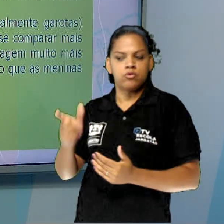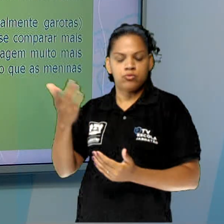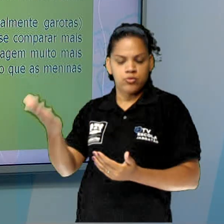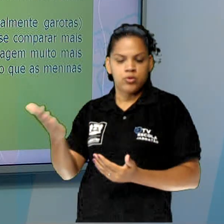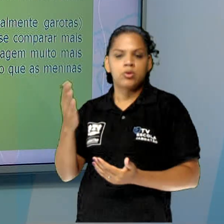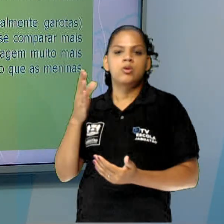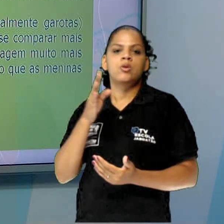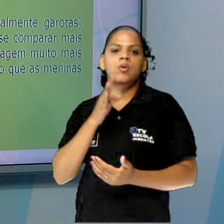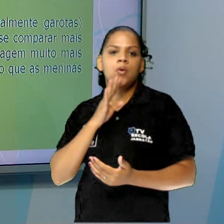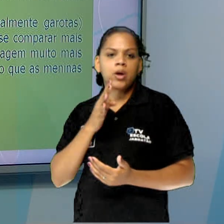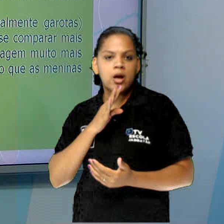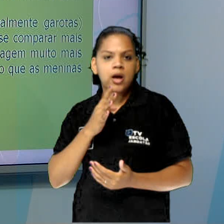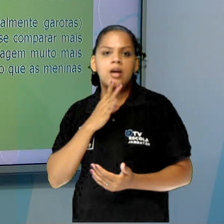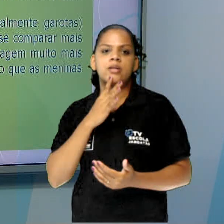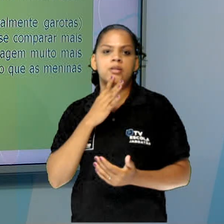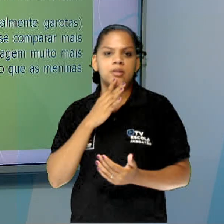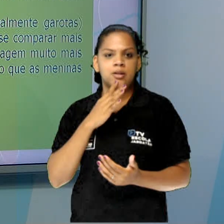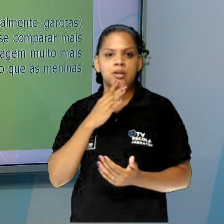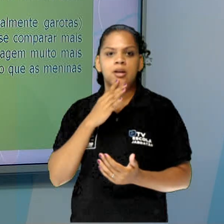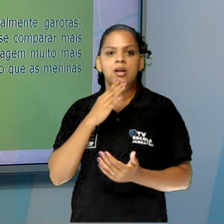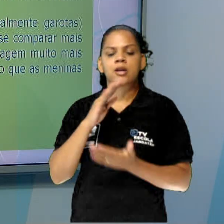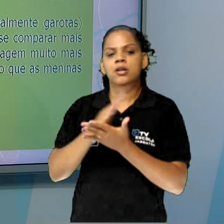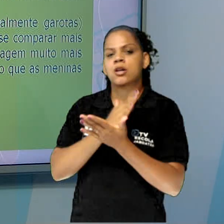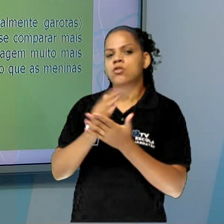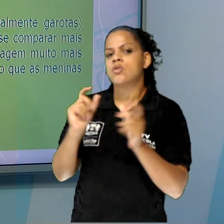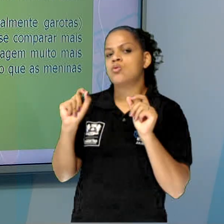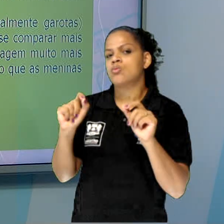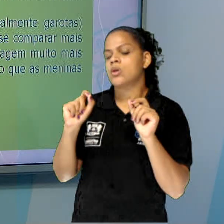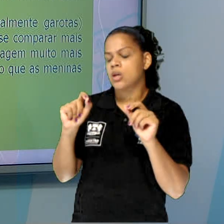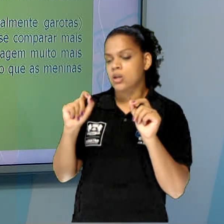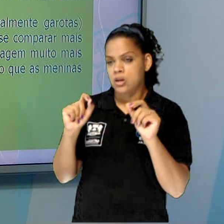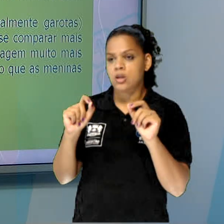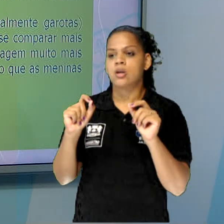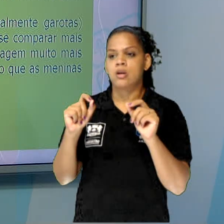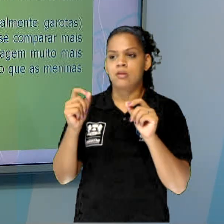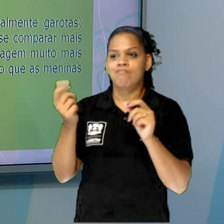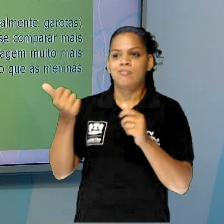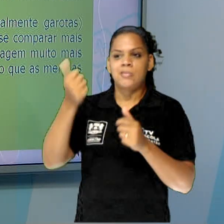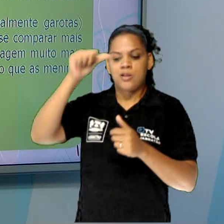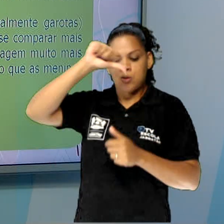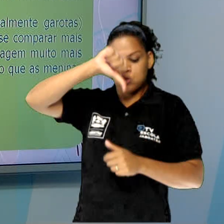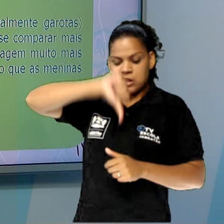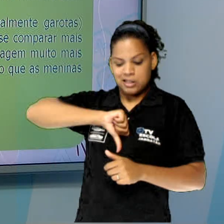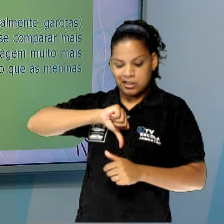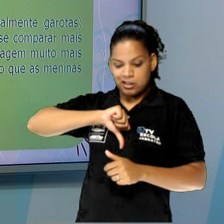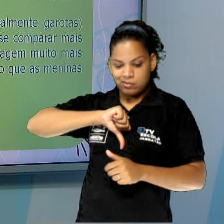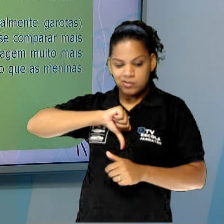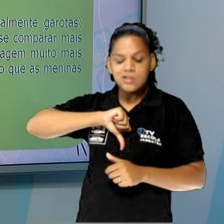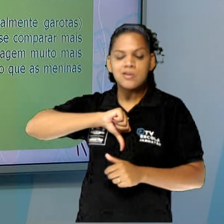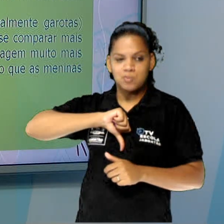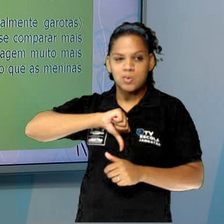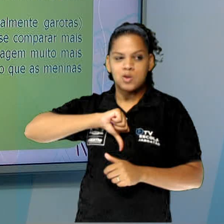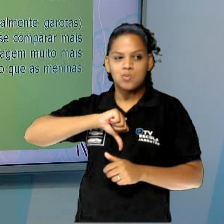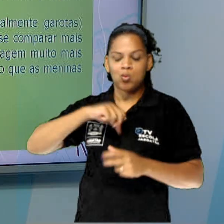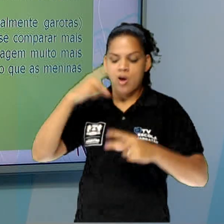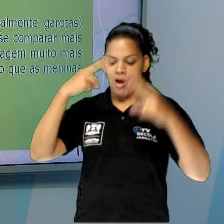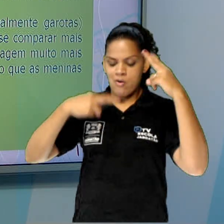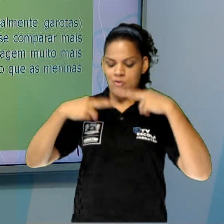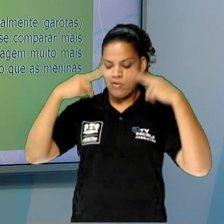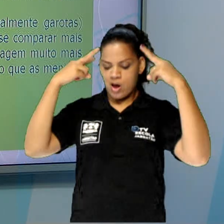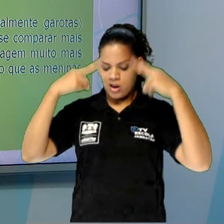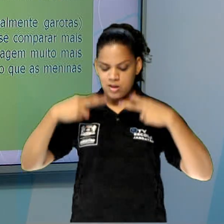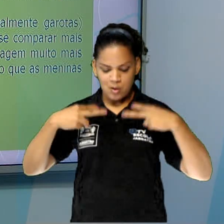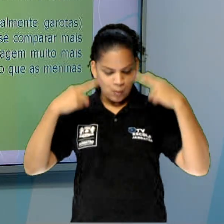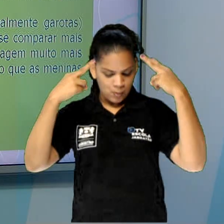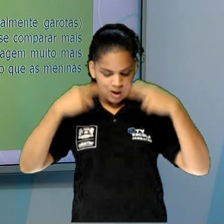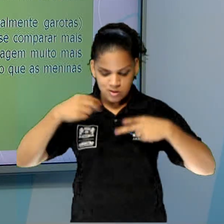vezes acabam construindo uma imagem muito mais negativa de si mesmas. Elas avaliam pior sua aparência e seu corpo